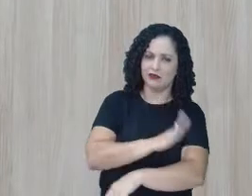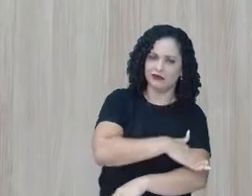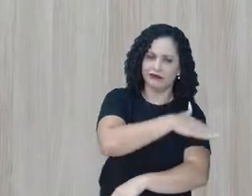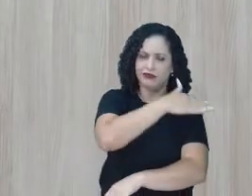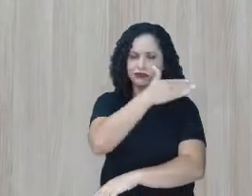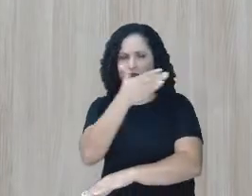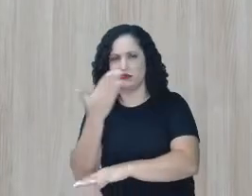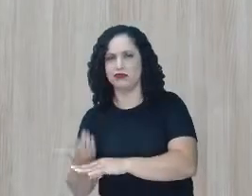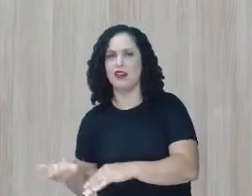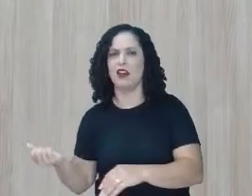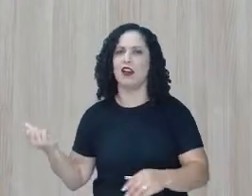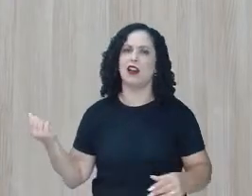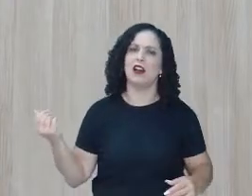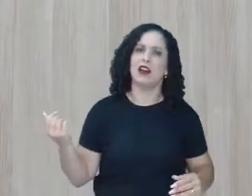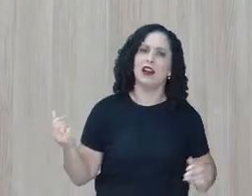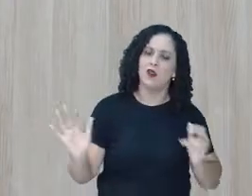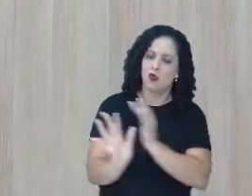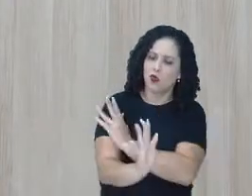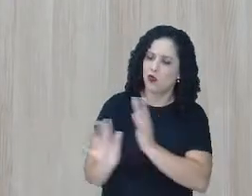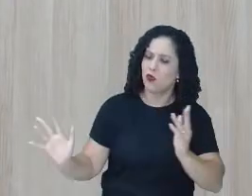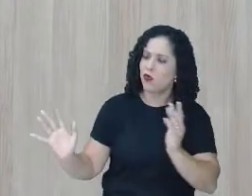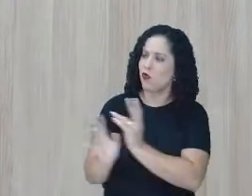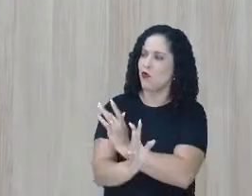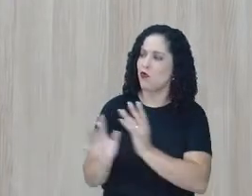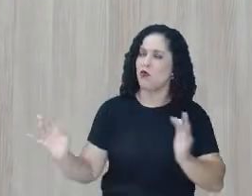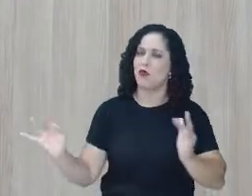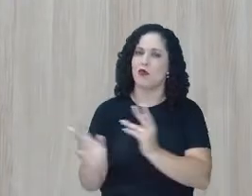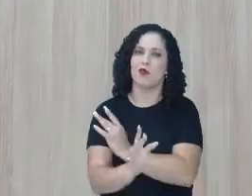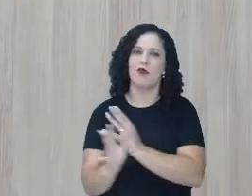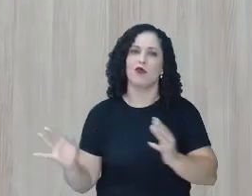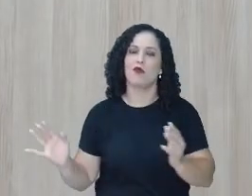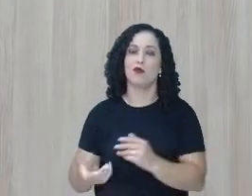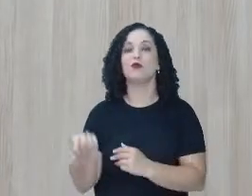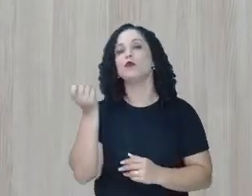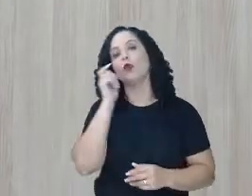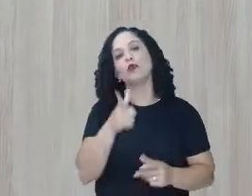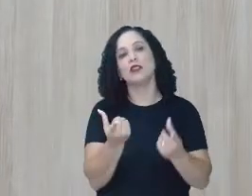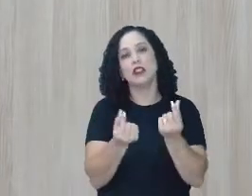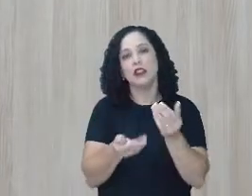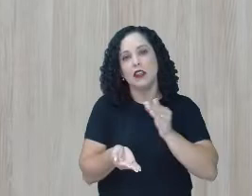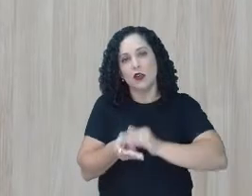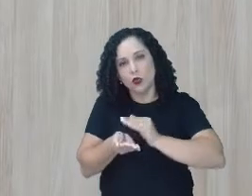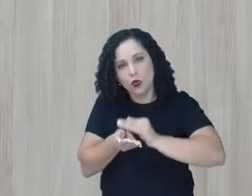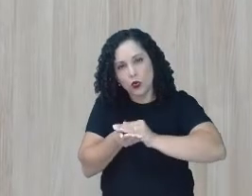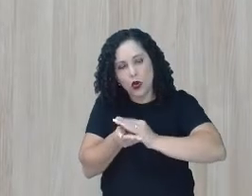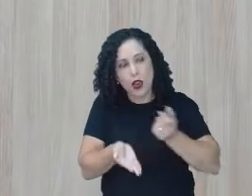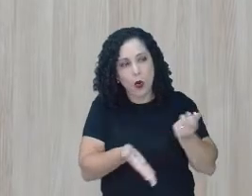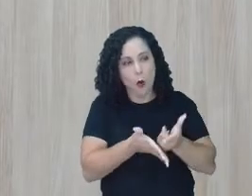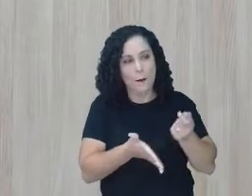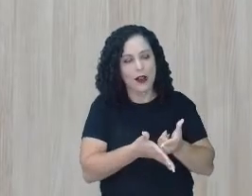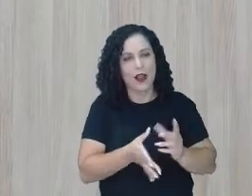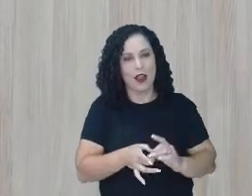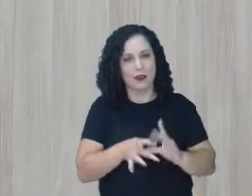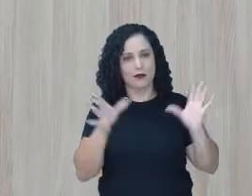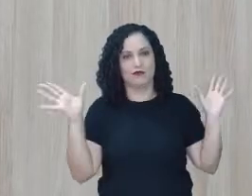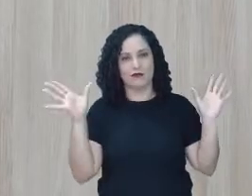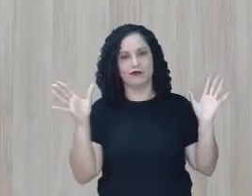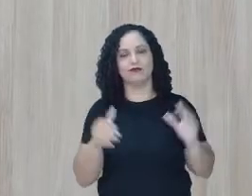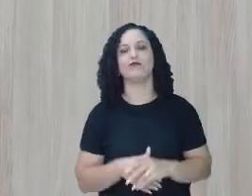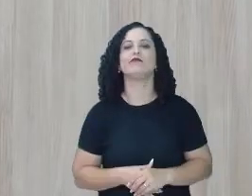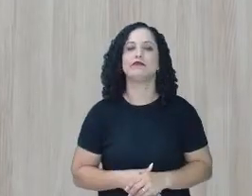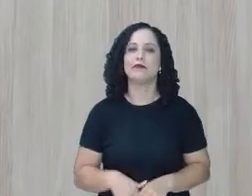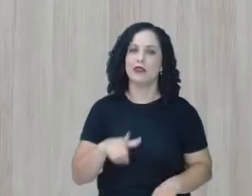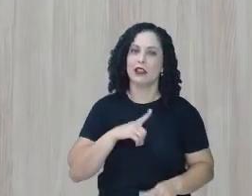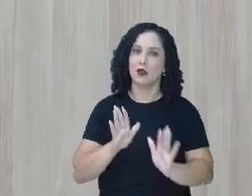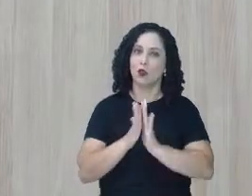né, circulando, sem estar preso a um lugar especialmente. Conseguia, às vezes, até juntar um dinheiro para comprar sua liberdade. Tem um livro muito